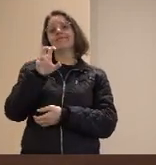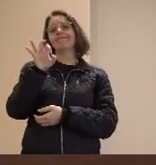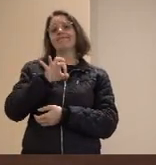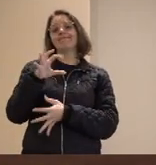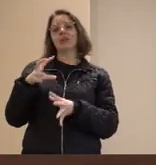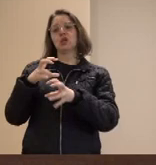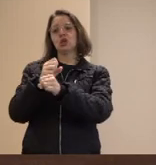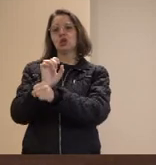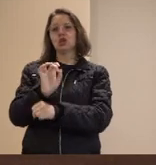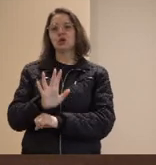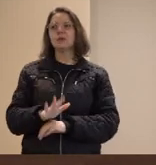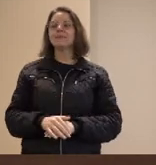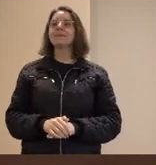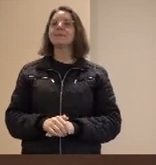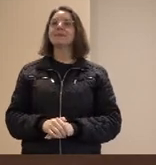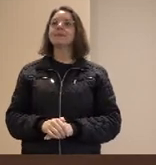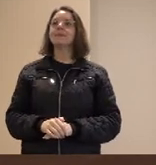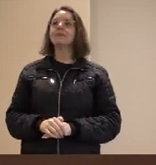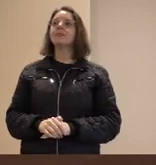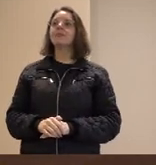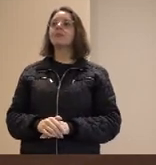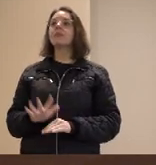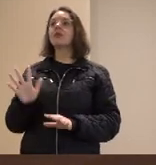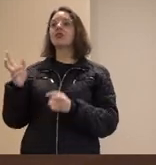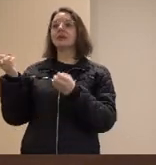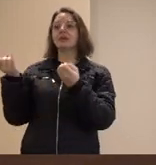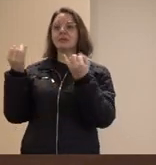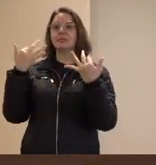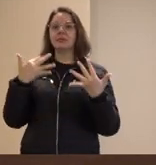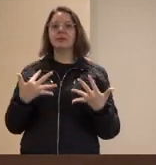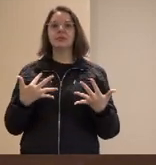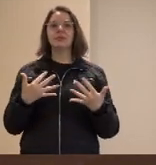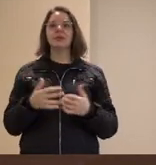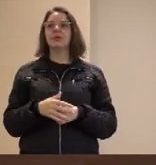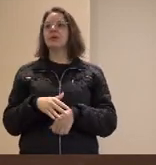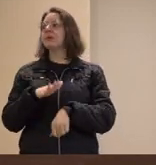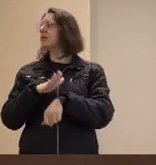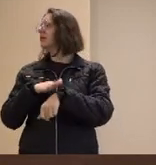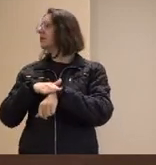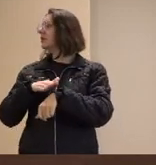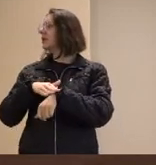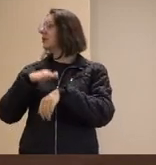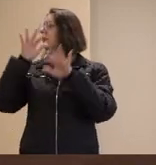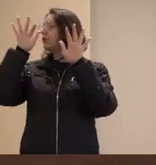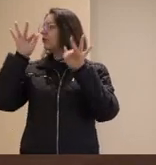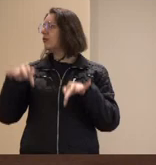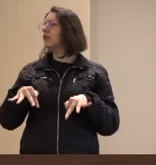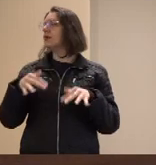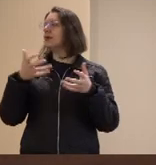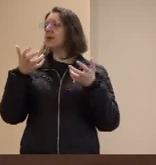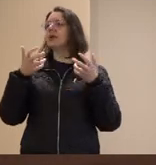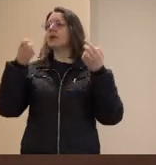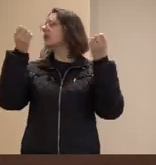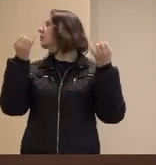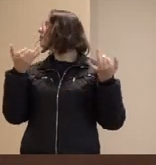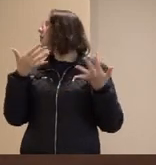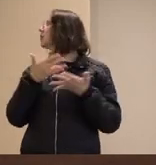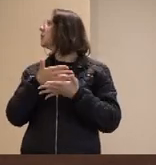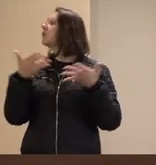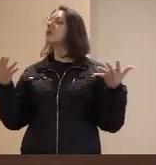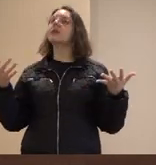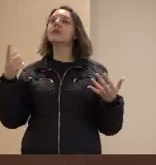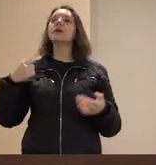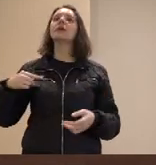E, então, ela já me disse que está encerrada a minha fala. Queria dizer para vocês que